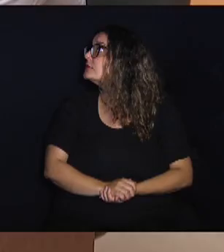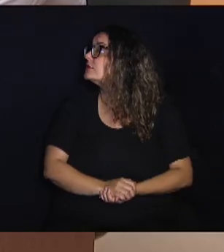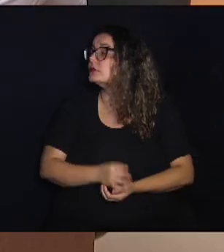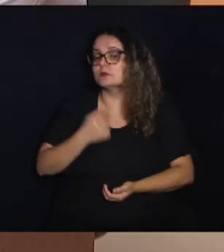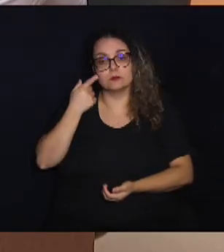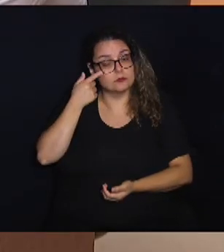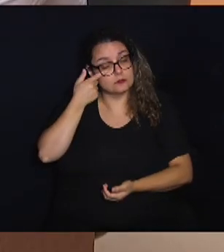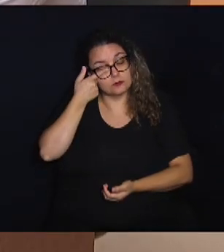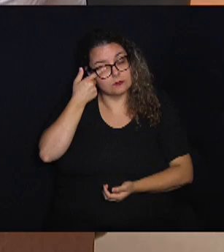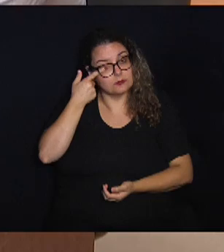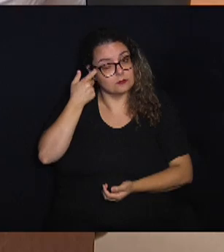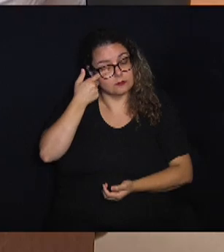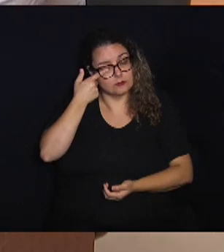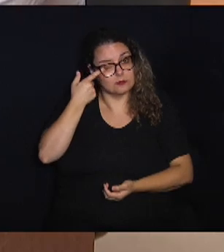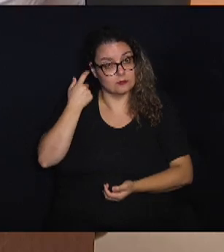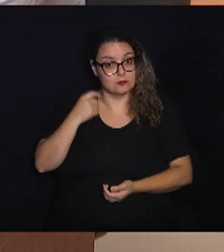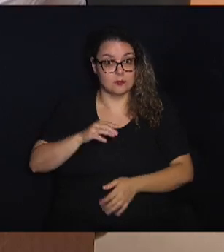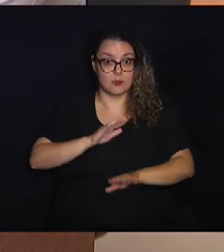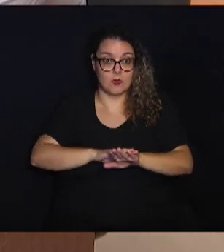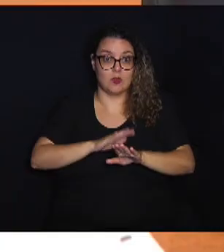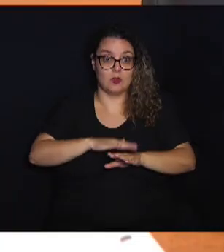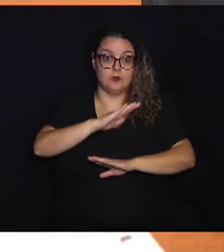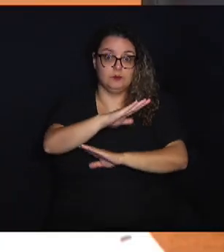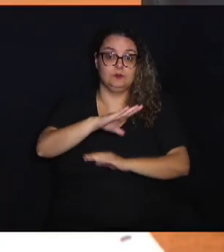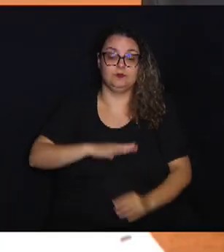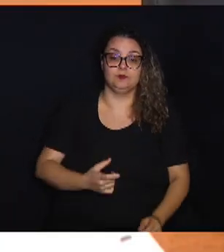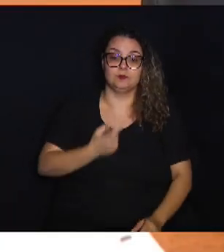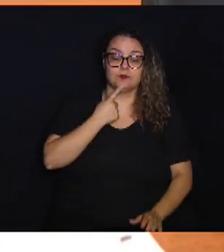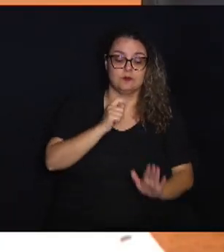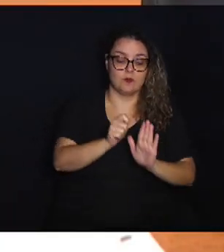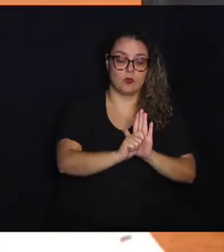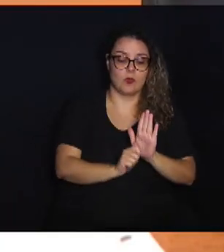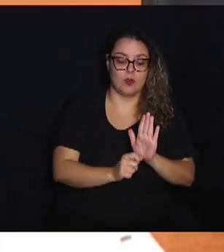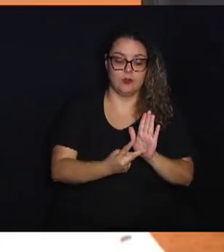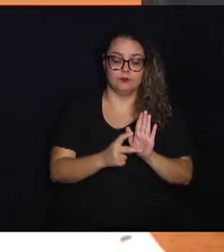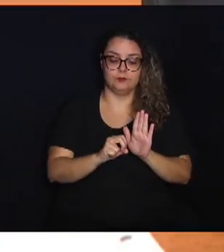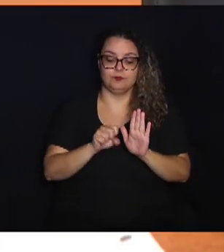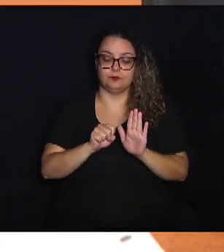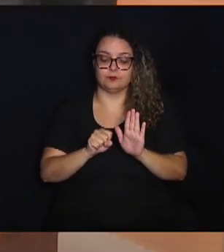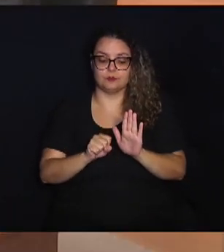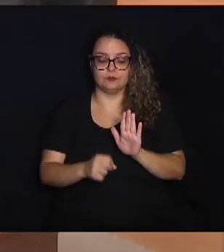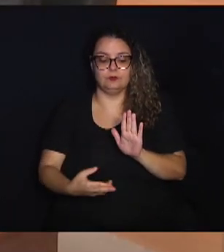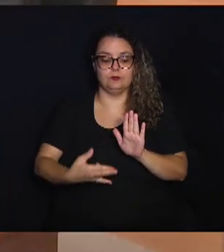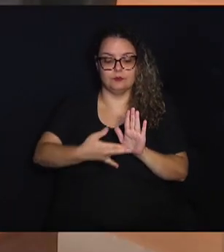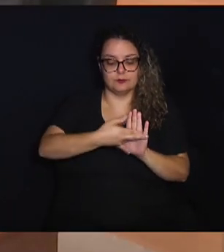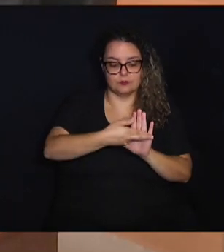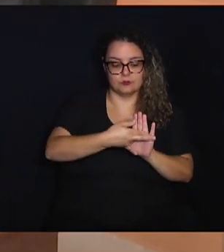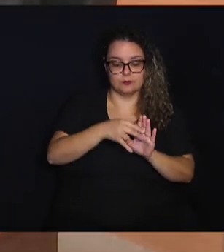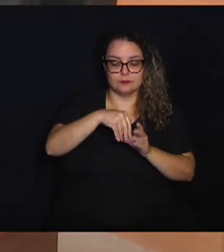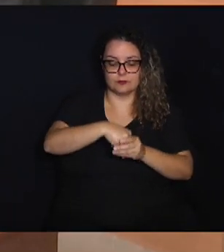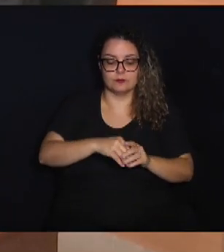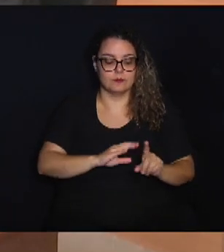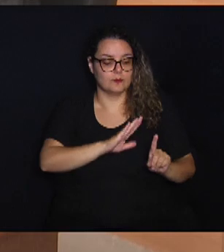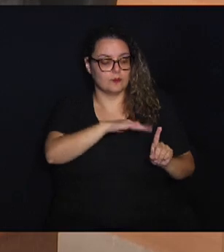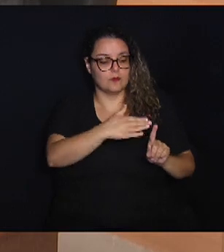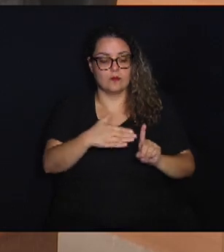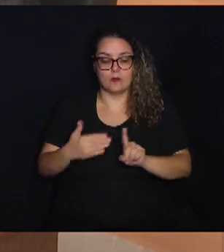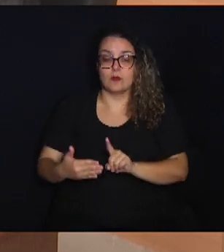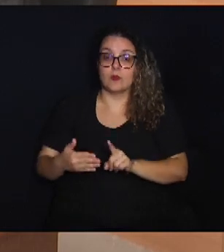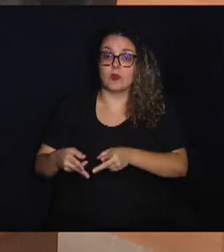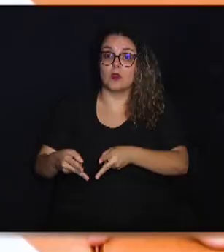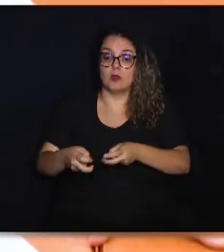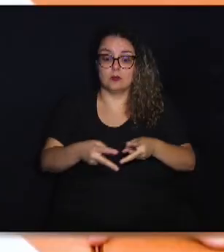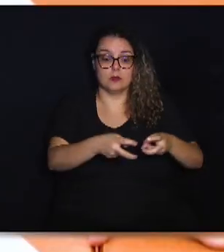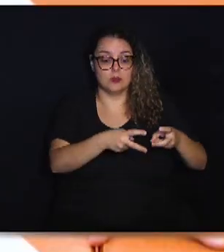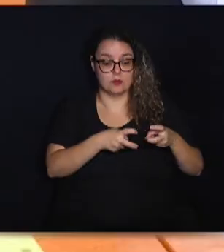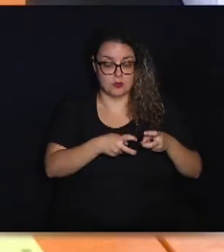Uma das funções da Câmara dos Vereadores, segundo o artigo 208 do Regimento Interno, é prestar homenagem e o